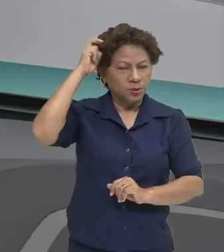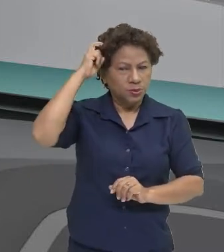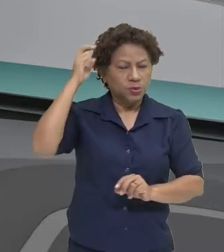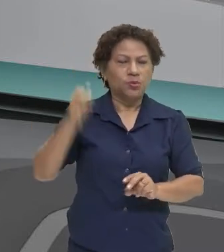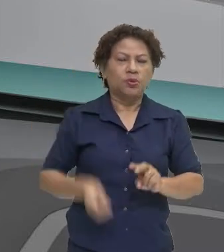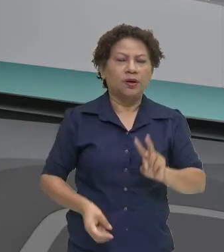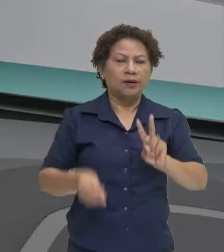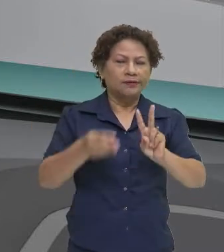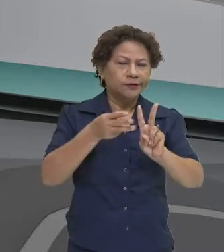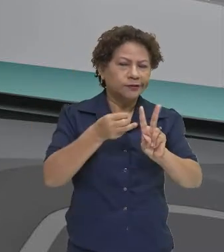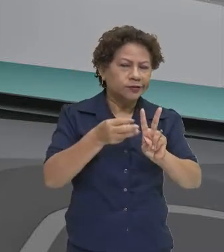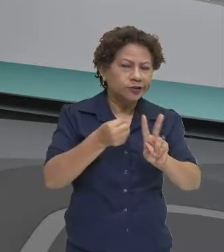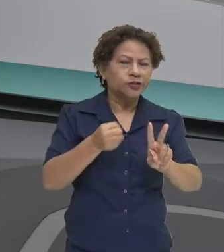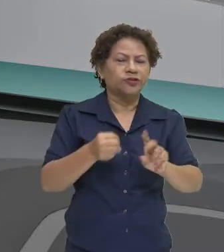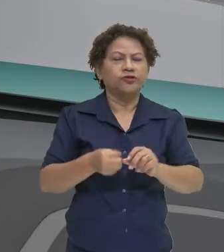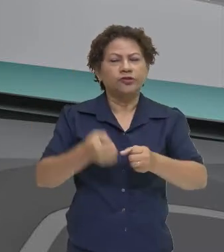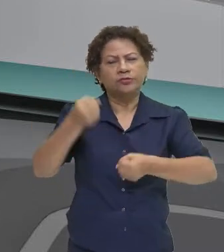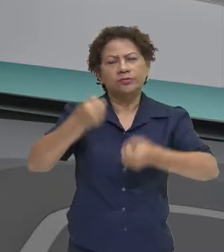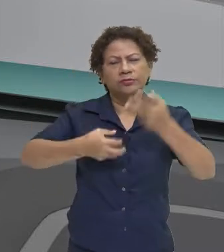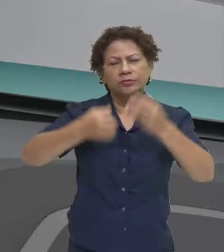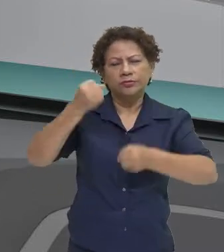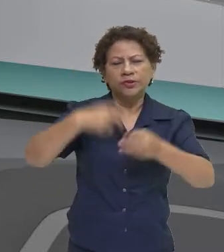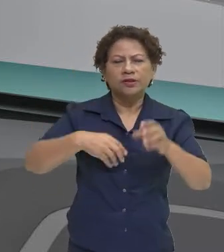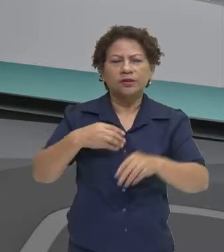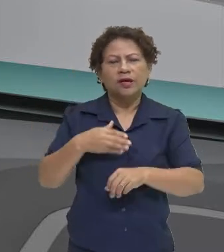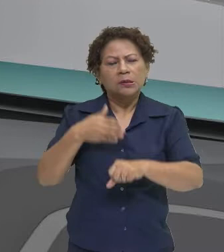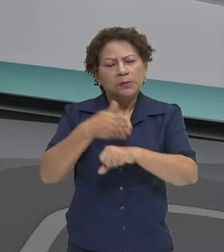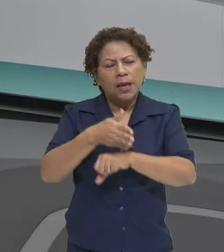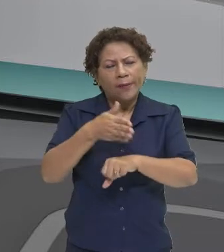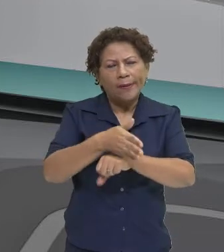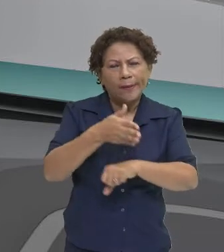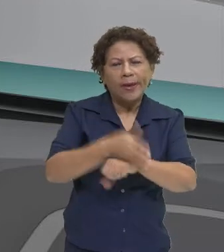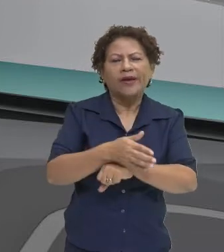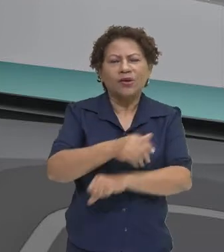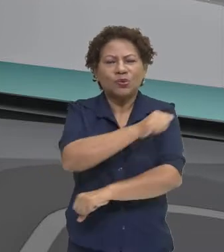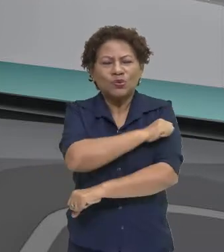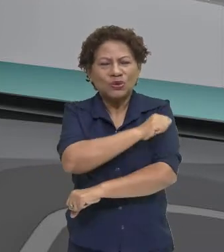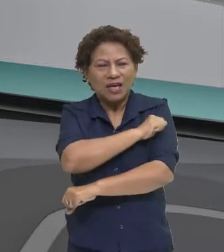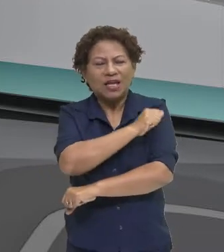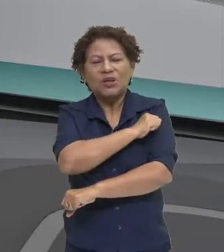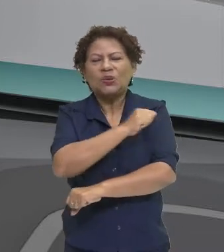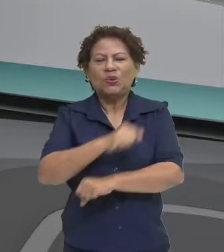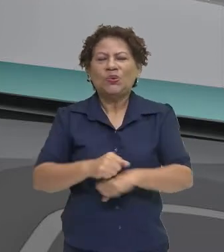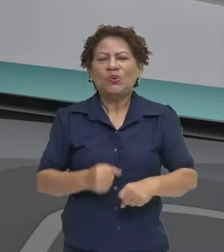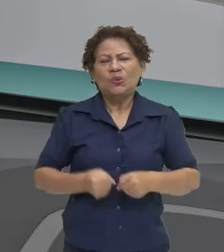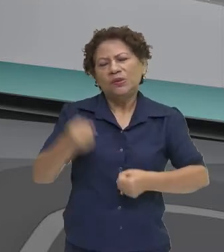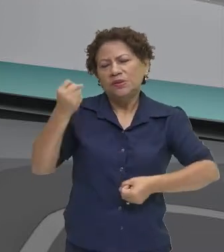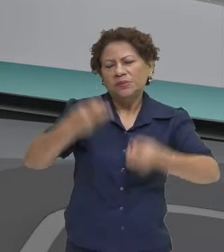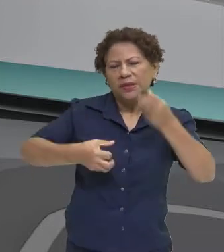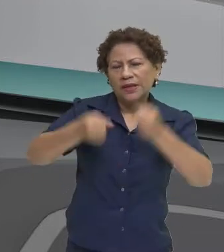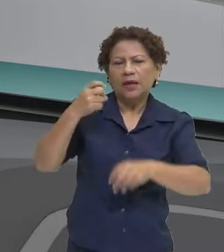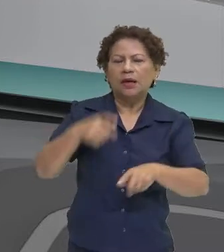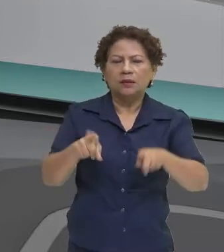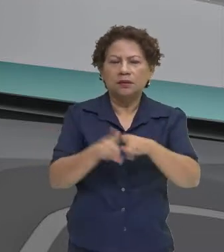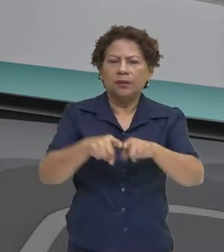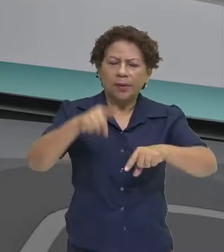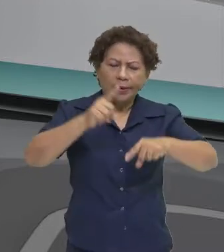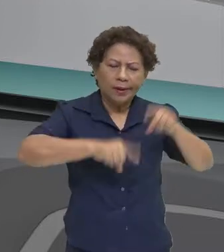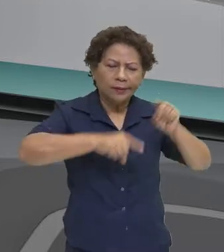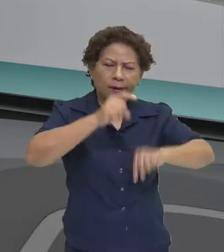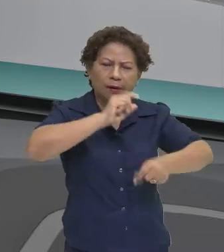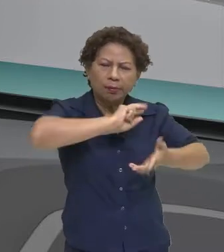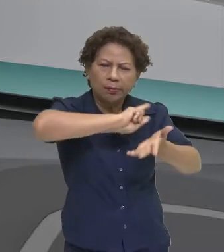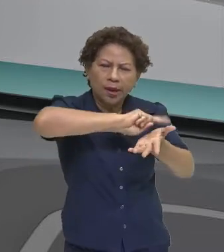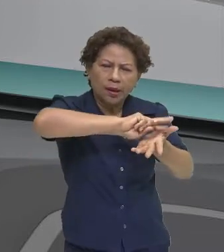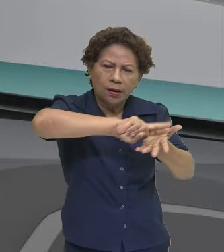aquilo que foi muito falado, participado, né? Os alunos participaram muito, mostrando essa influência, como essa